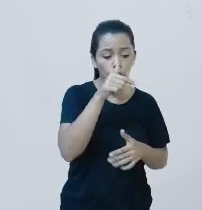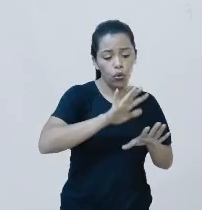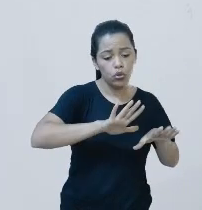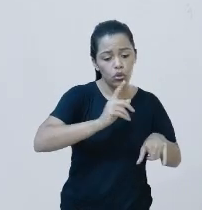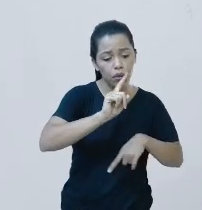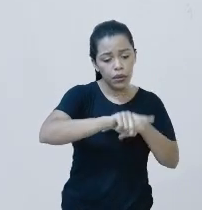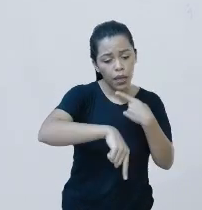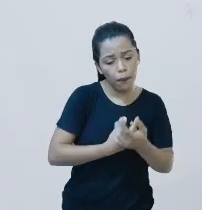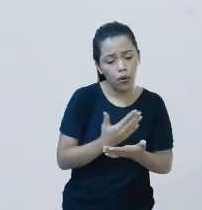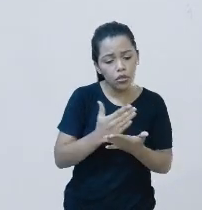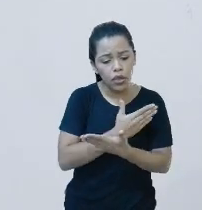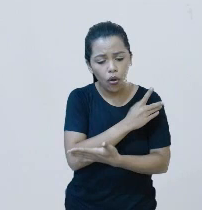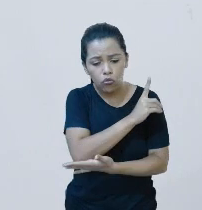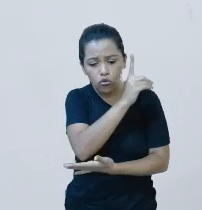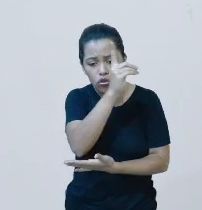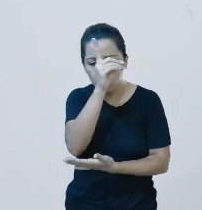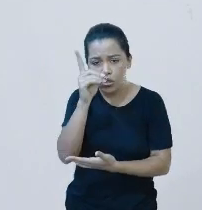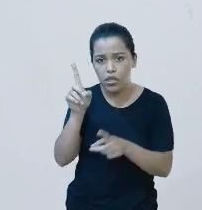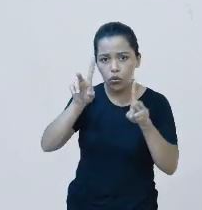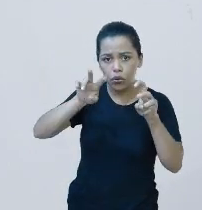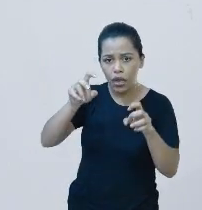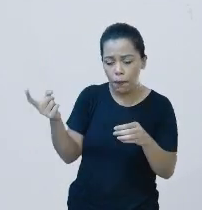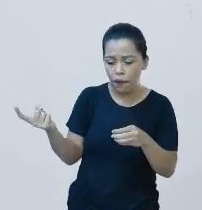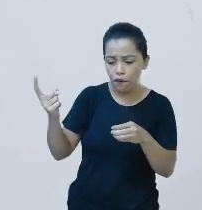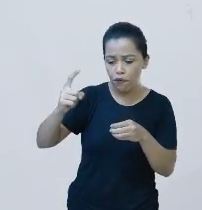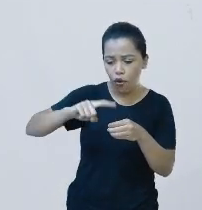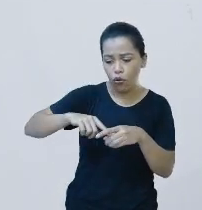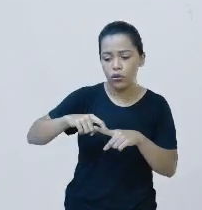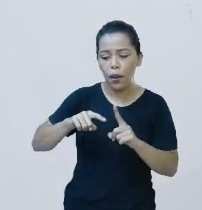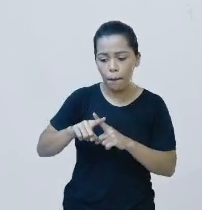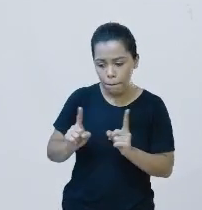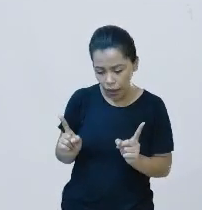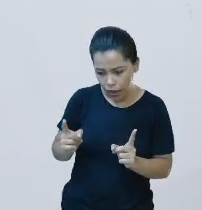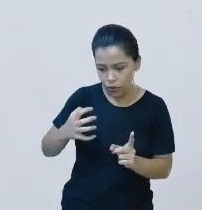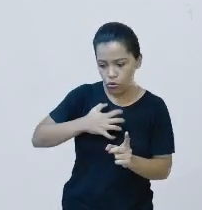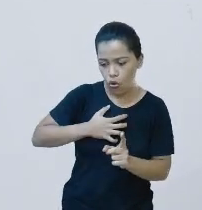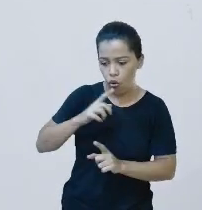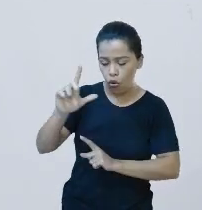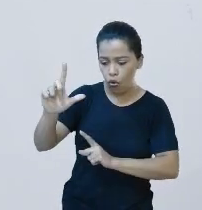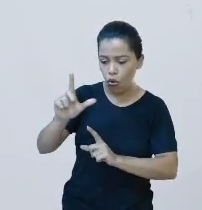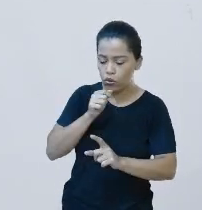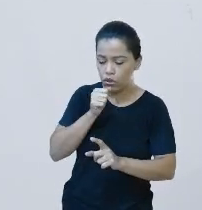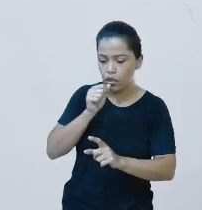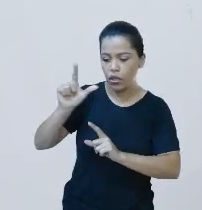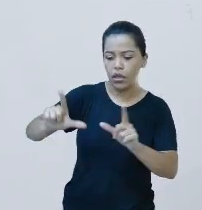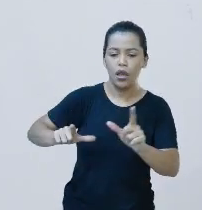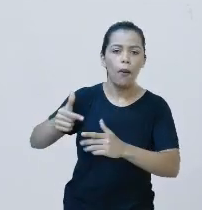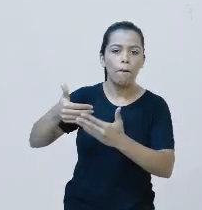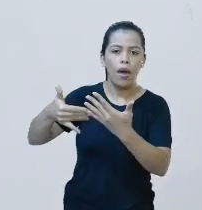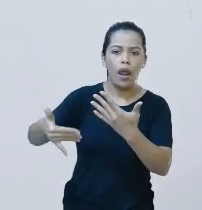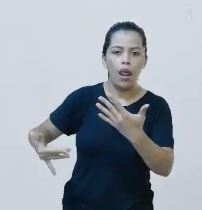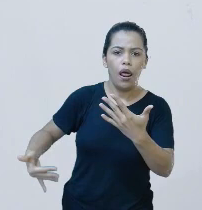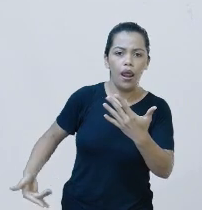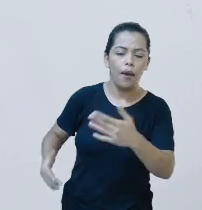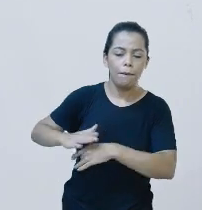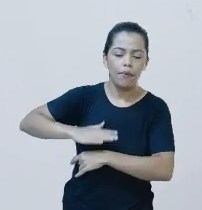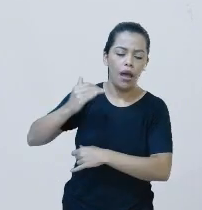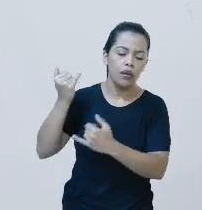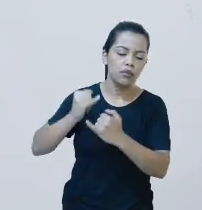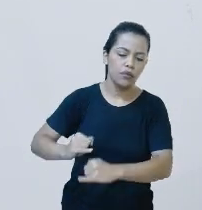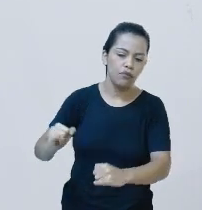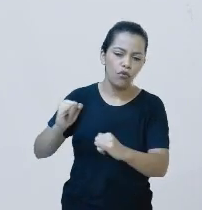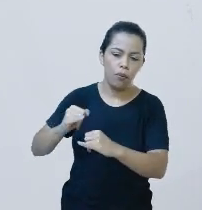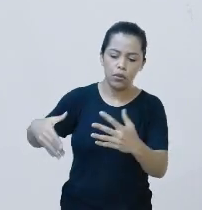de alguns dias aquele tema volta em forma de uma reportagem bem maior, com muito mais informações, bem